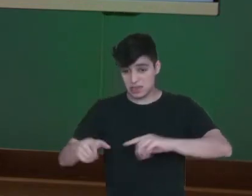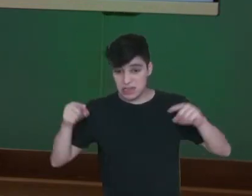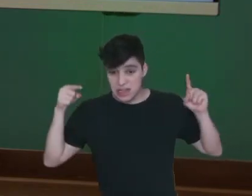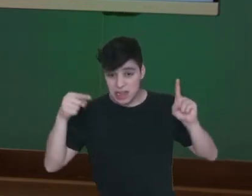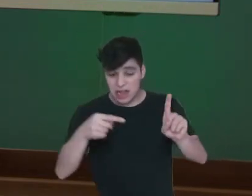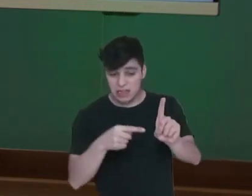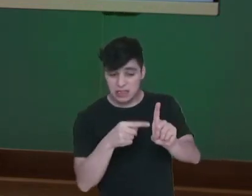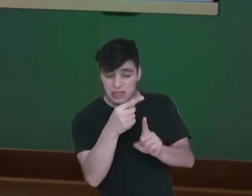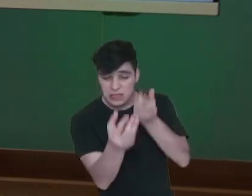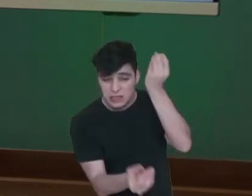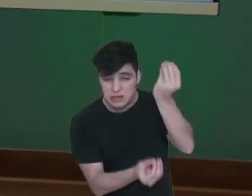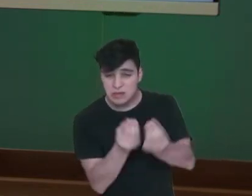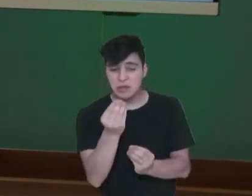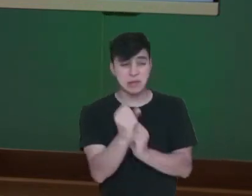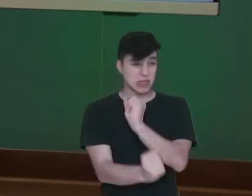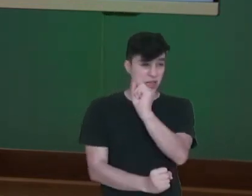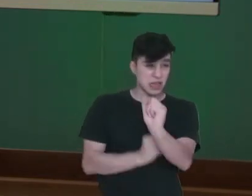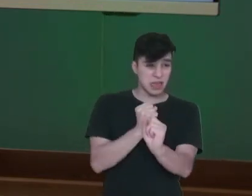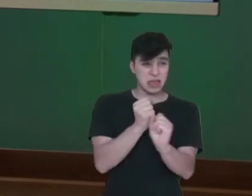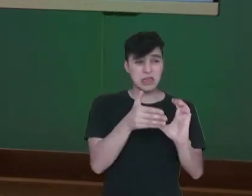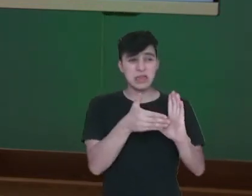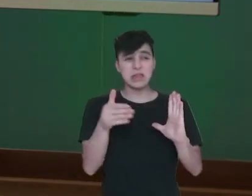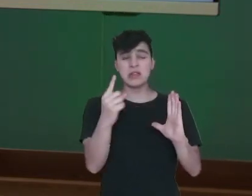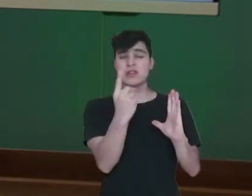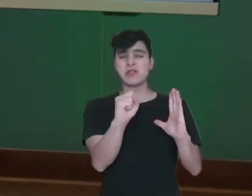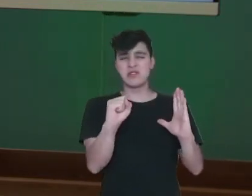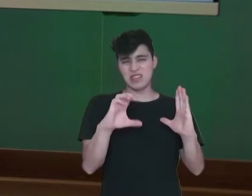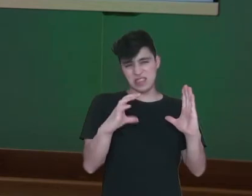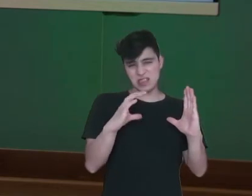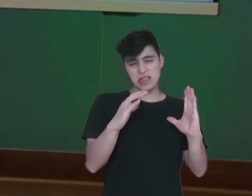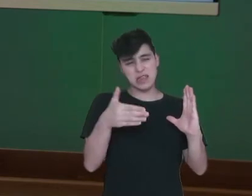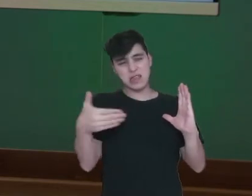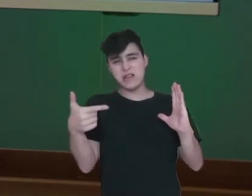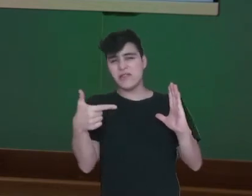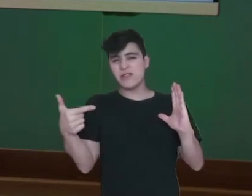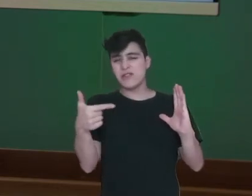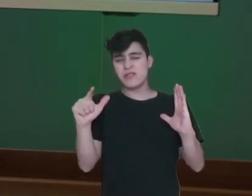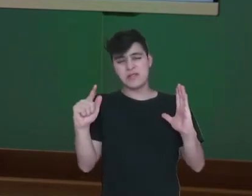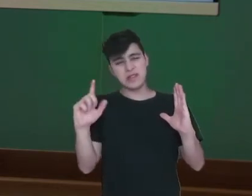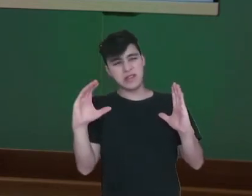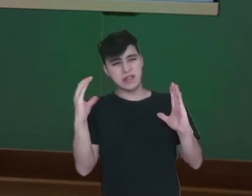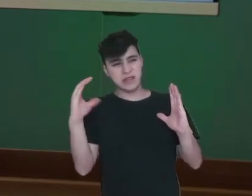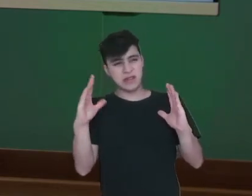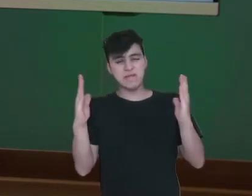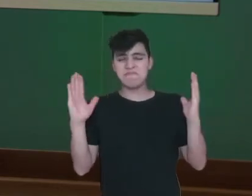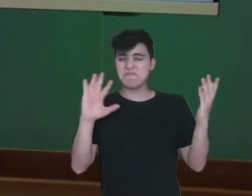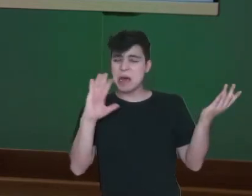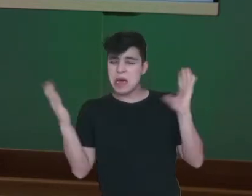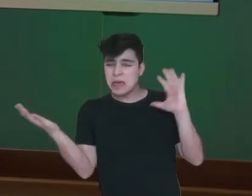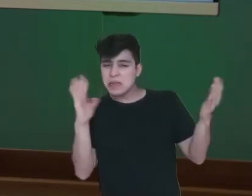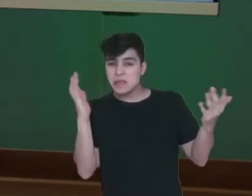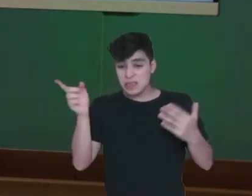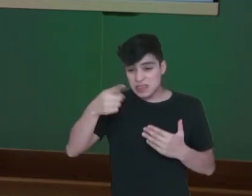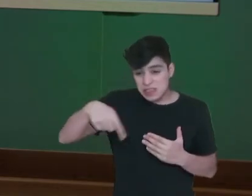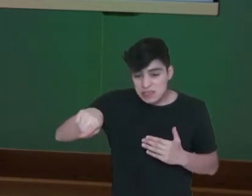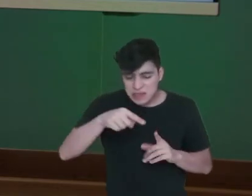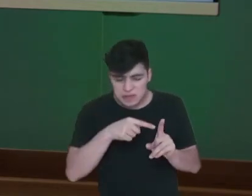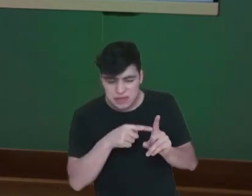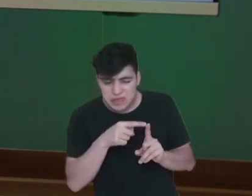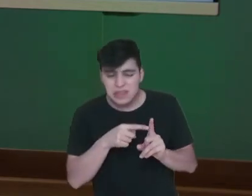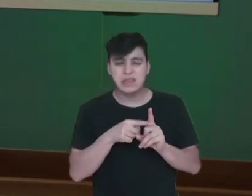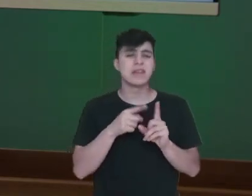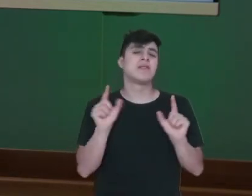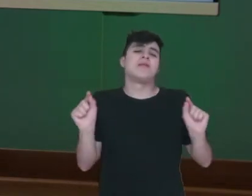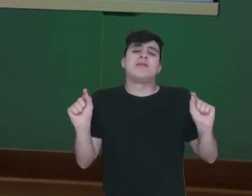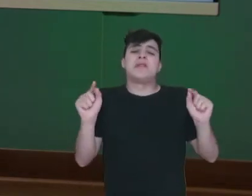temperatura, com a média anual ali de 18 e 22 graus. Então, as médias de temperatura